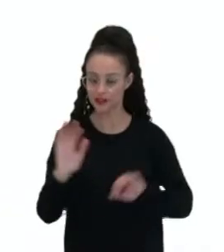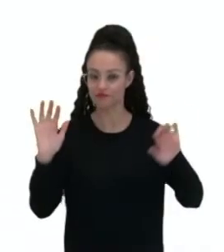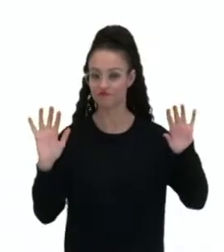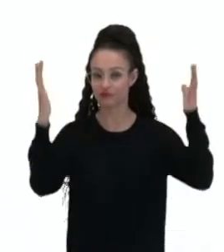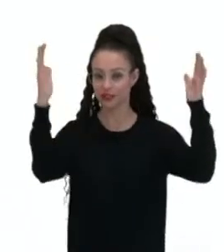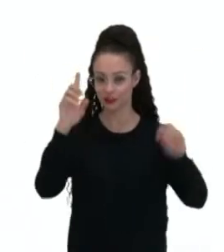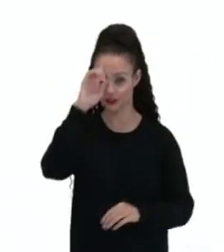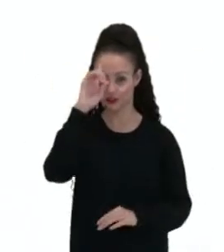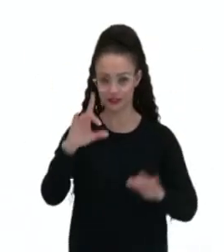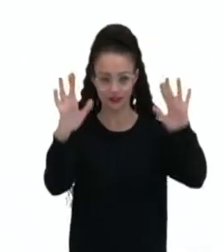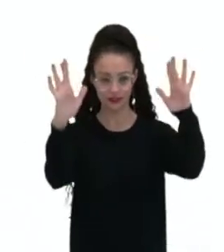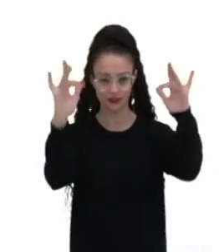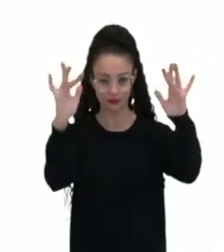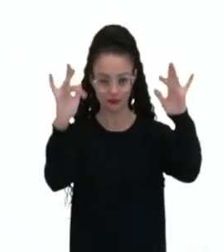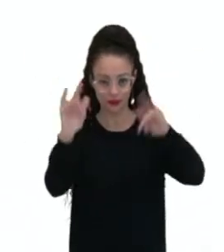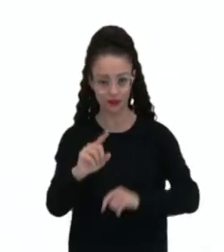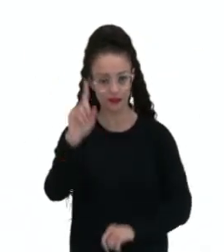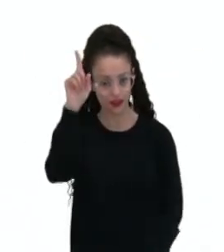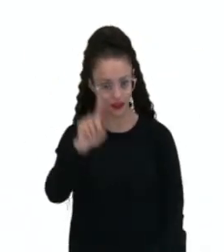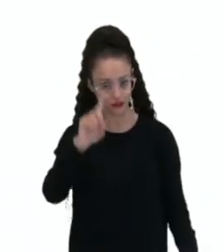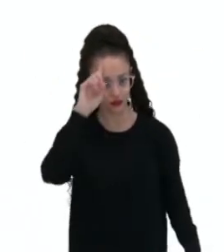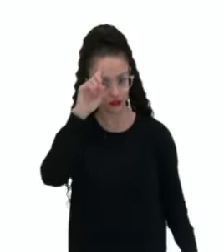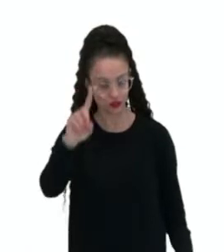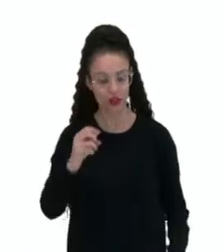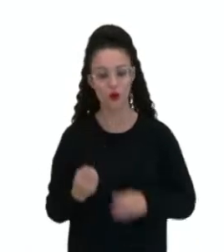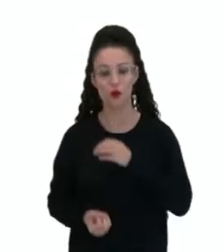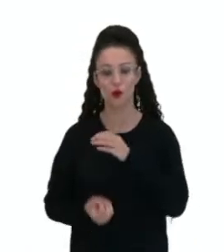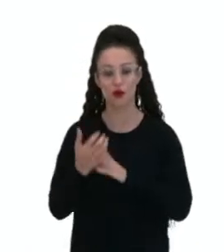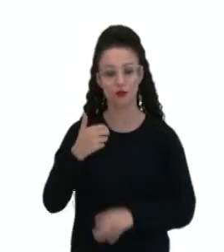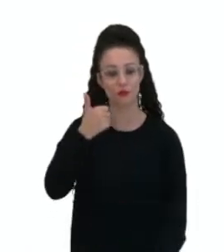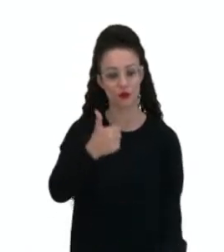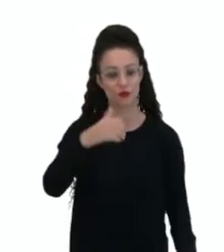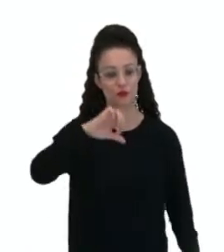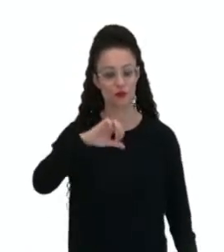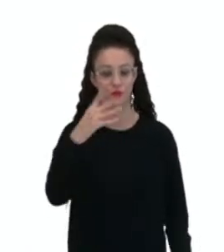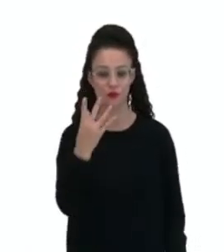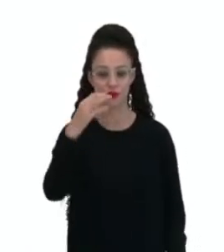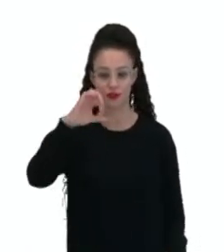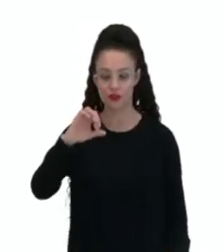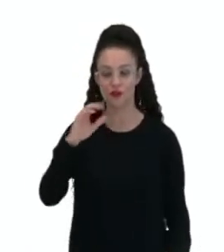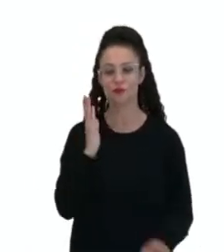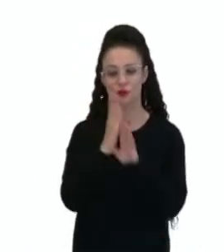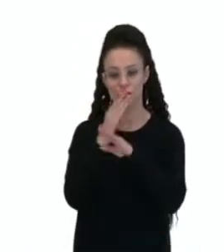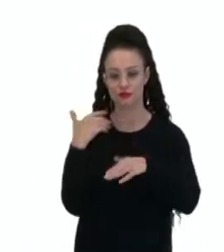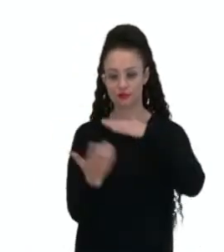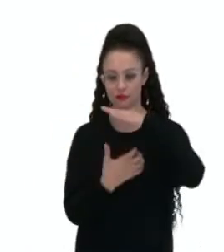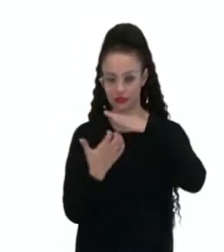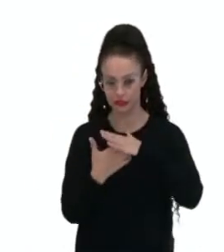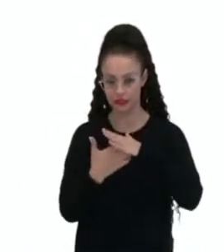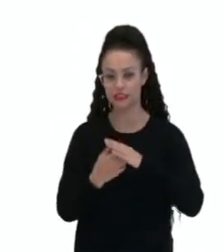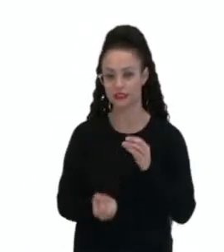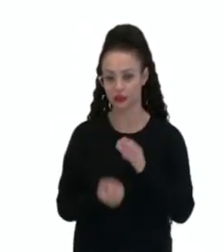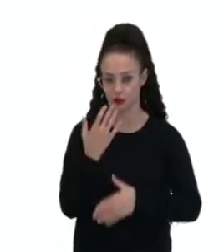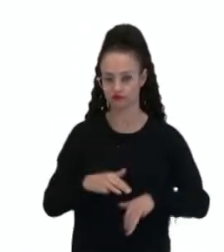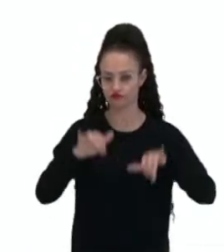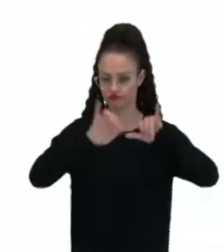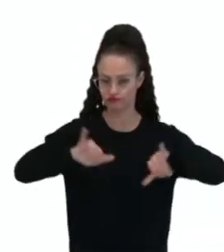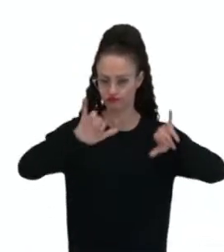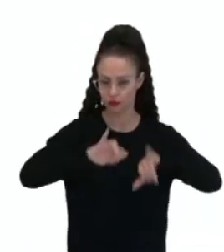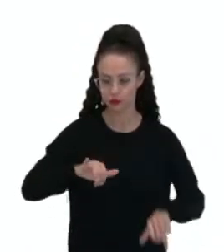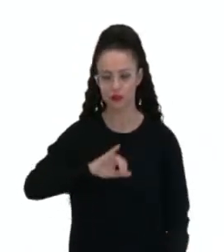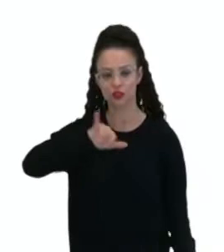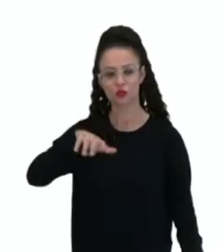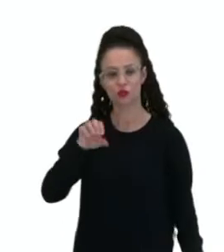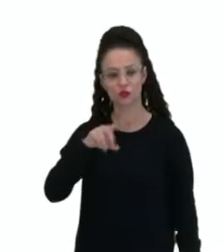o Dia dos Namorados, data que teve sua origem em 1949, pela criação de um empresário do ramo de publicidade,